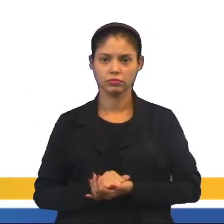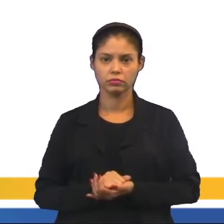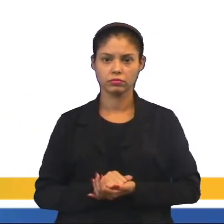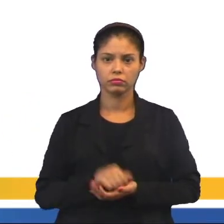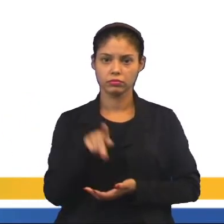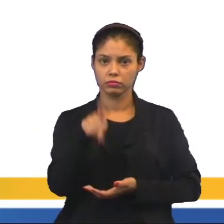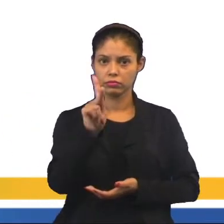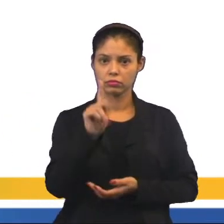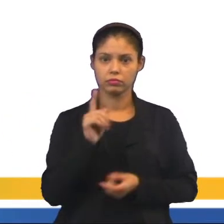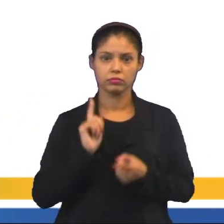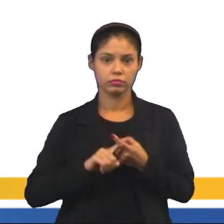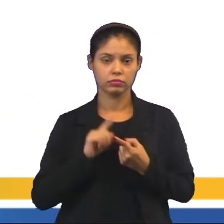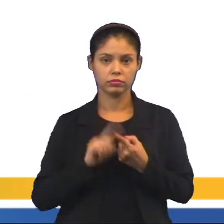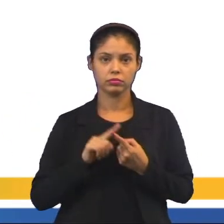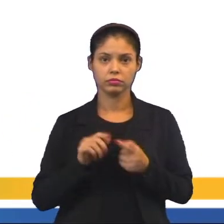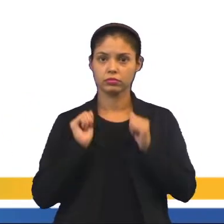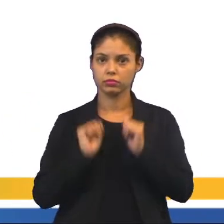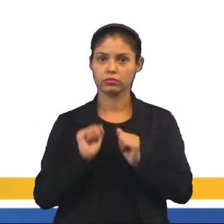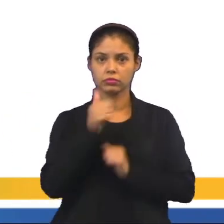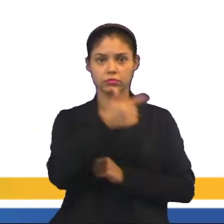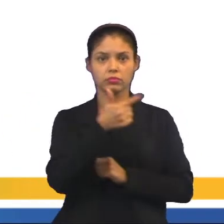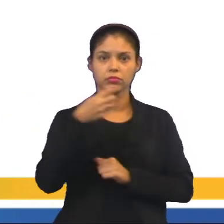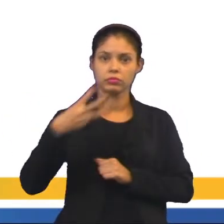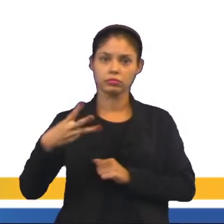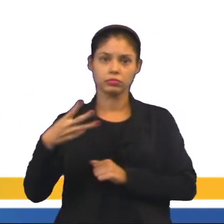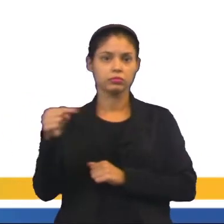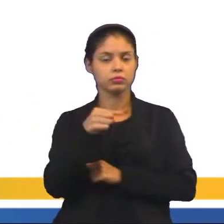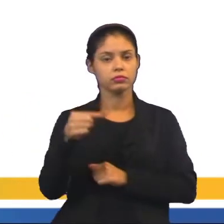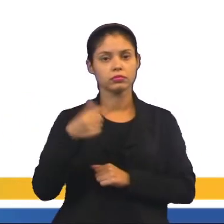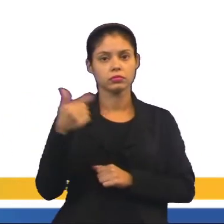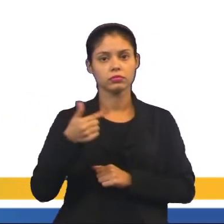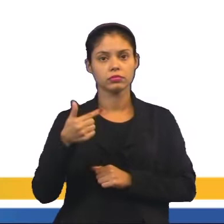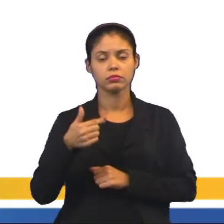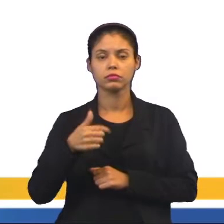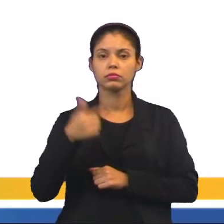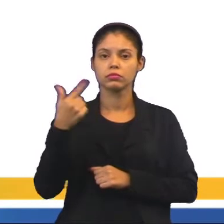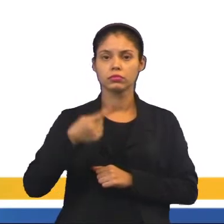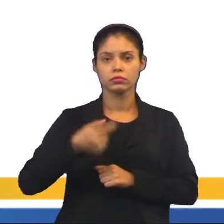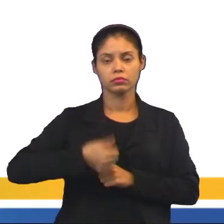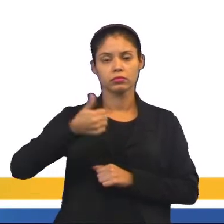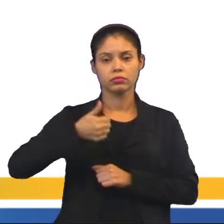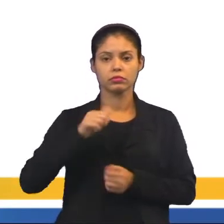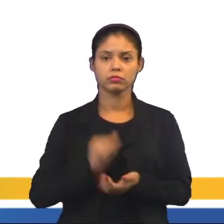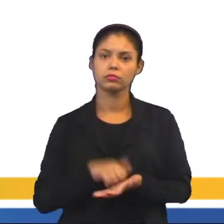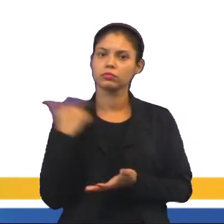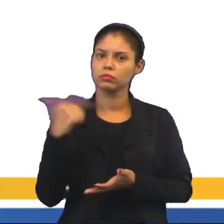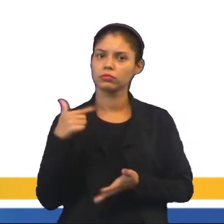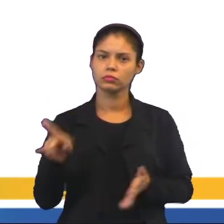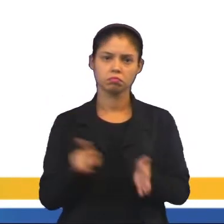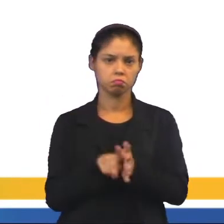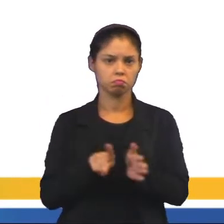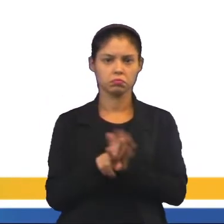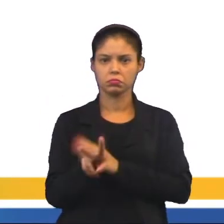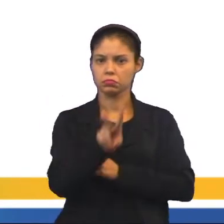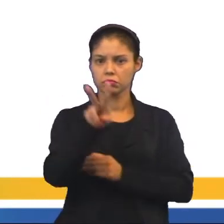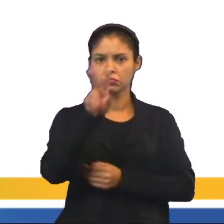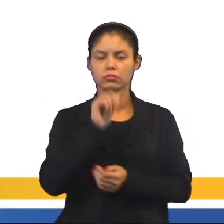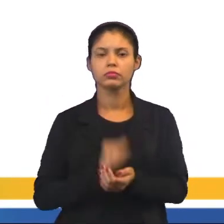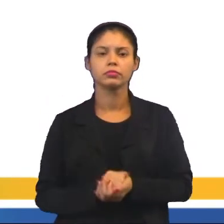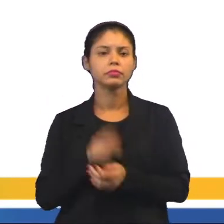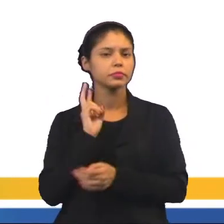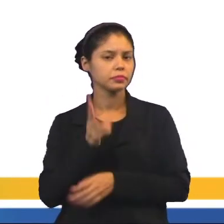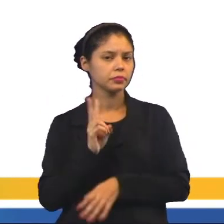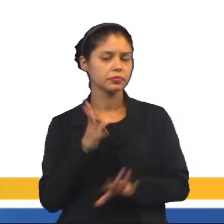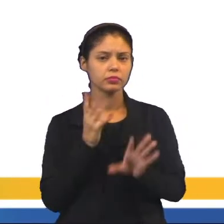coloquei esse K aí porque pode ser 2, 3, menos 1, 1. Isso aí não tem um valor específico.